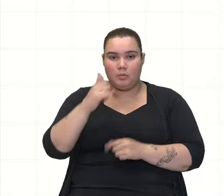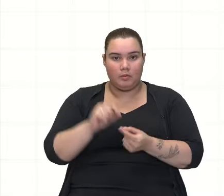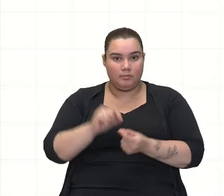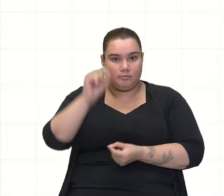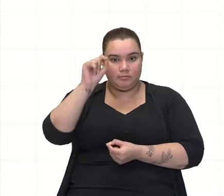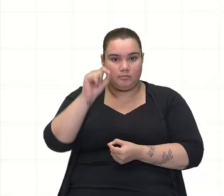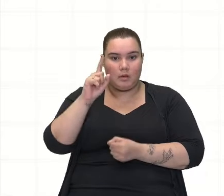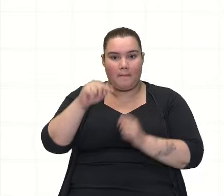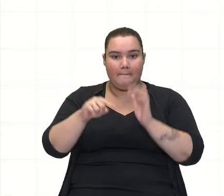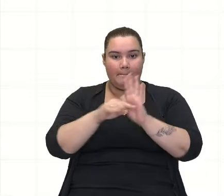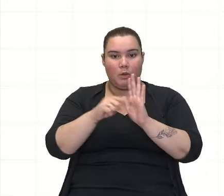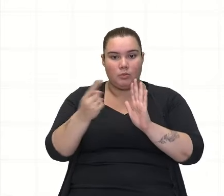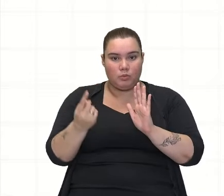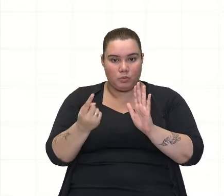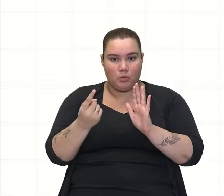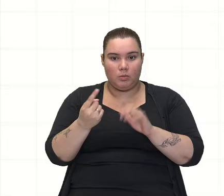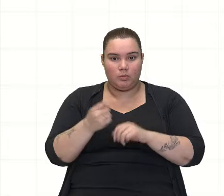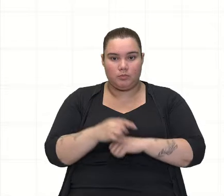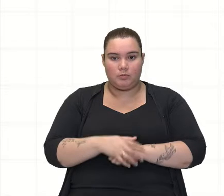1.